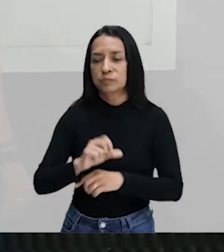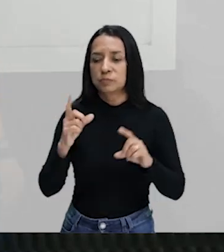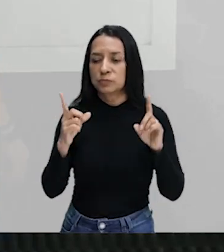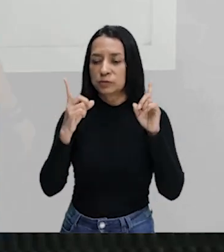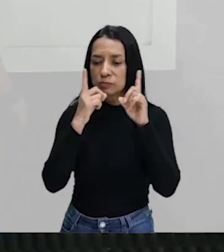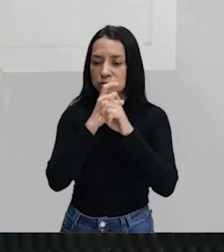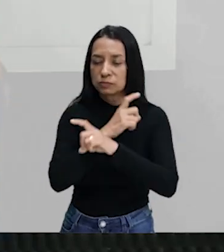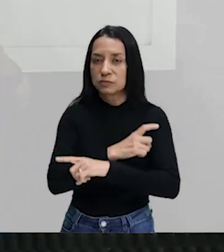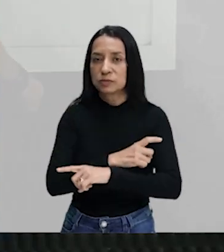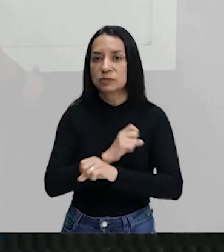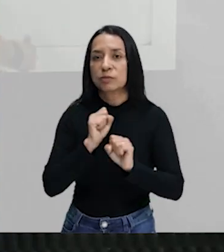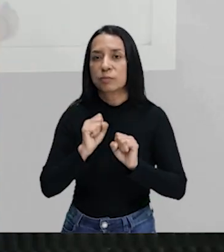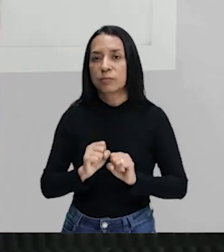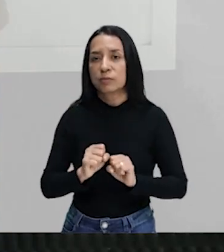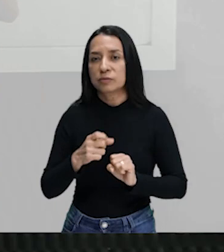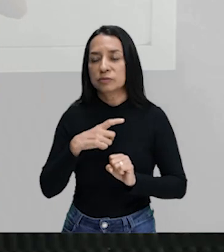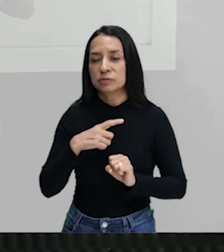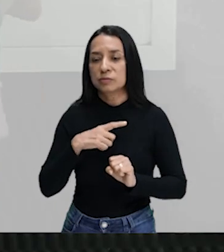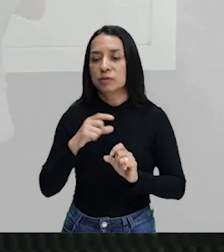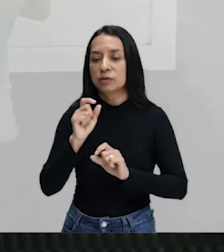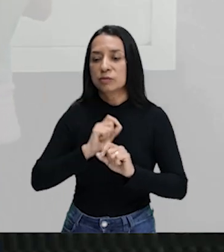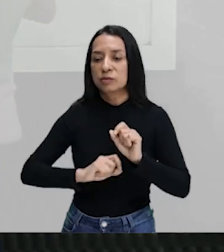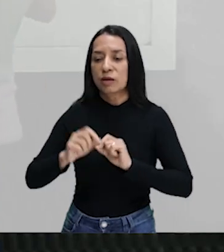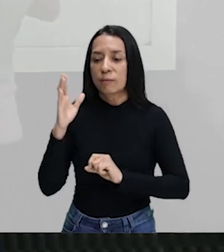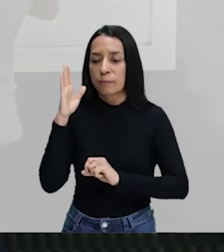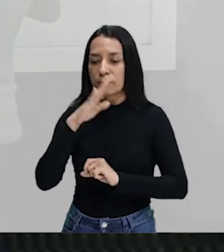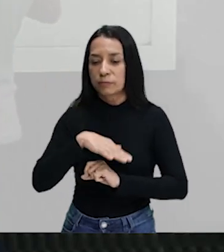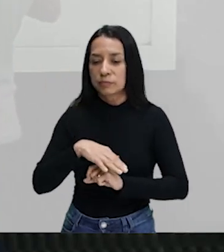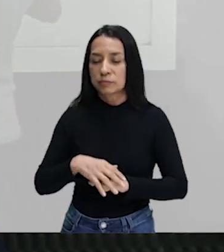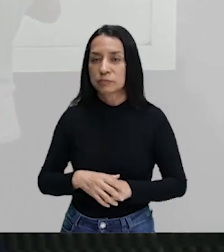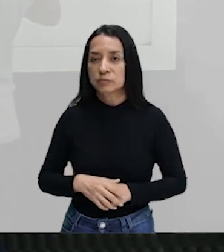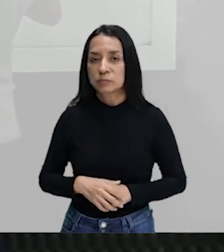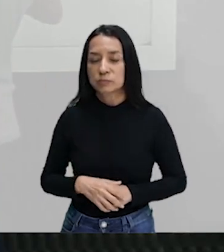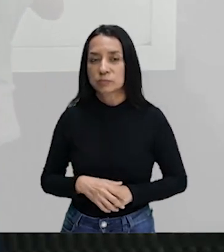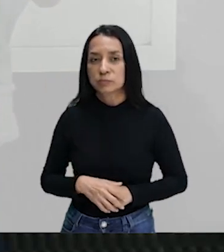tá? Eu posso ter aquilo que é o mal,